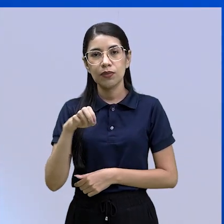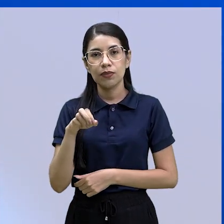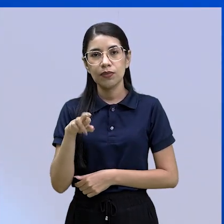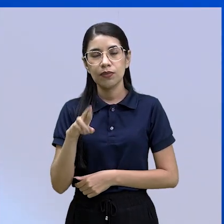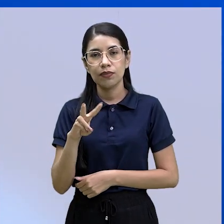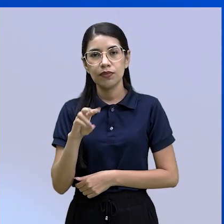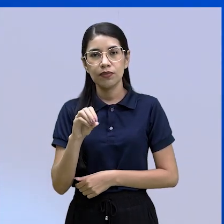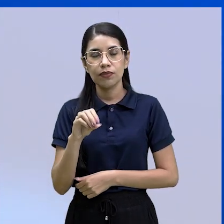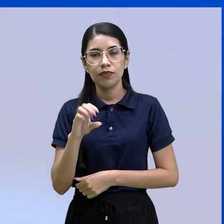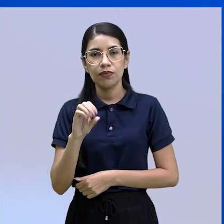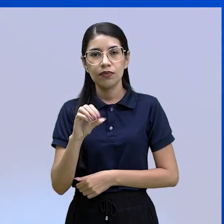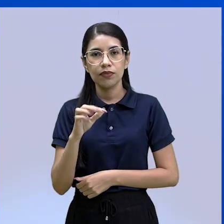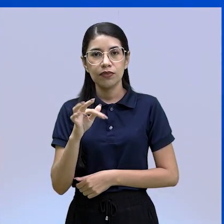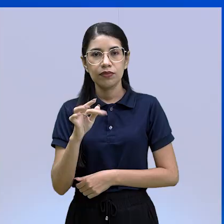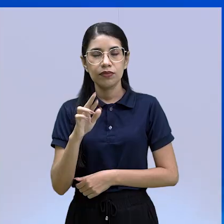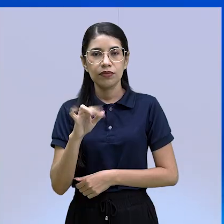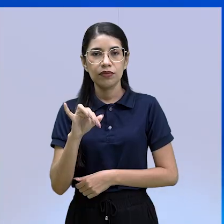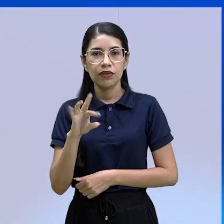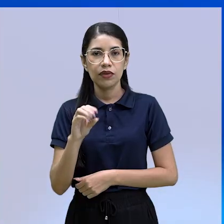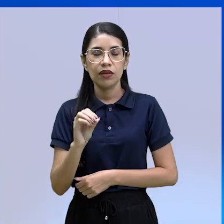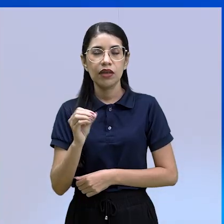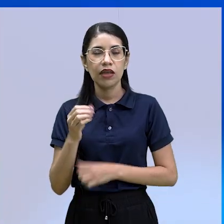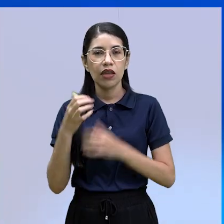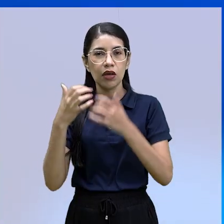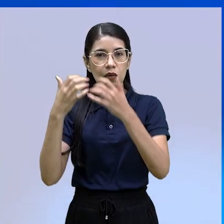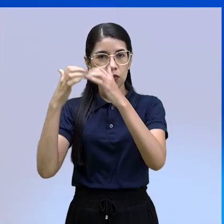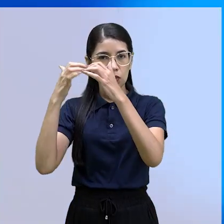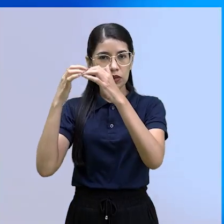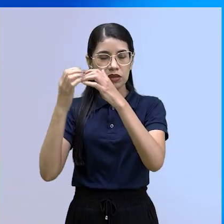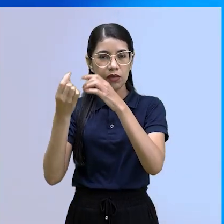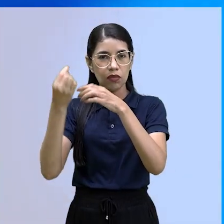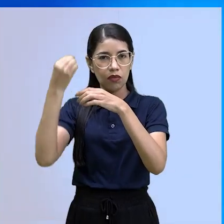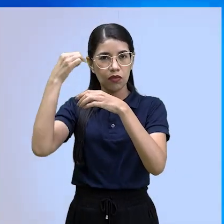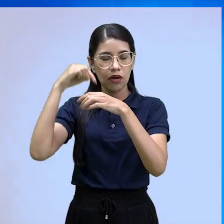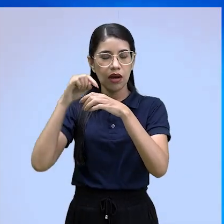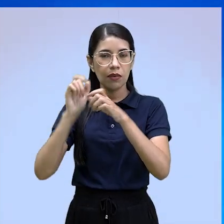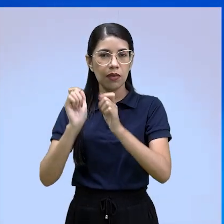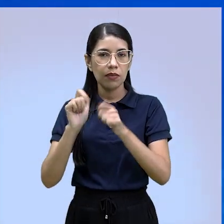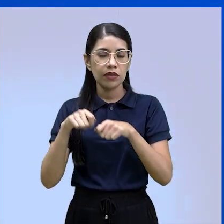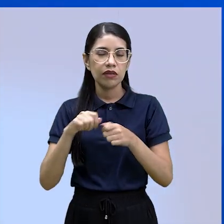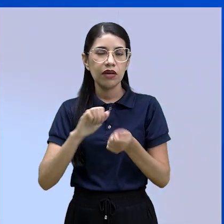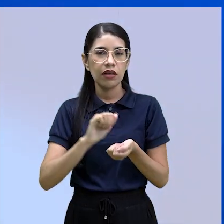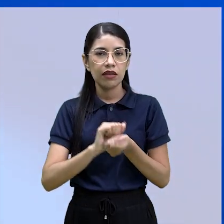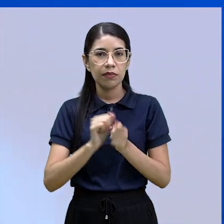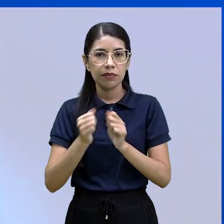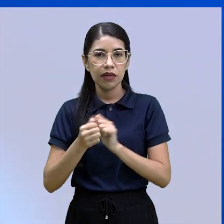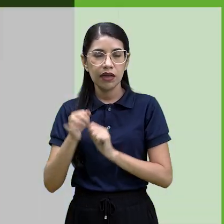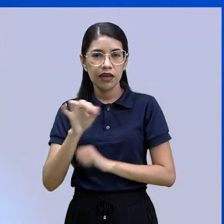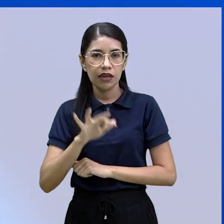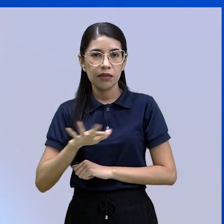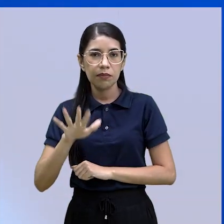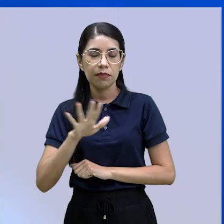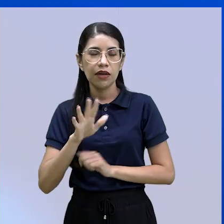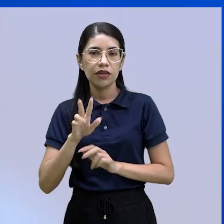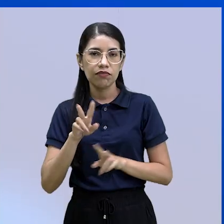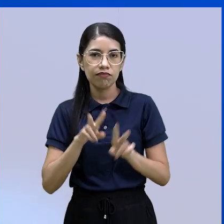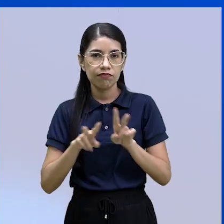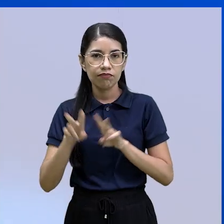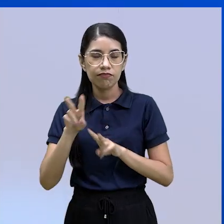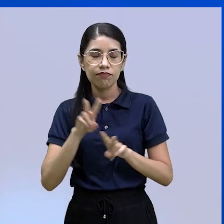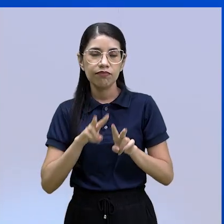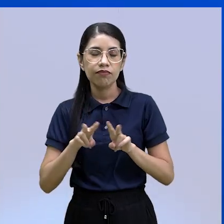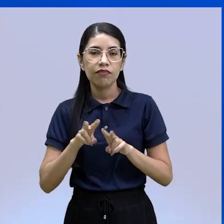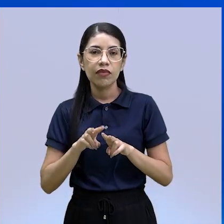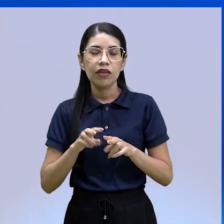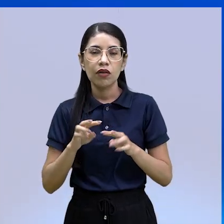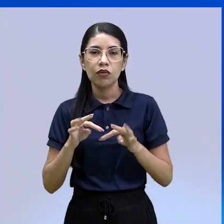impulsos elétricos até o cérebro, onde a imagem é processada e reconhecida. Então, tudo que